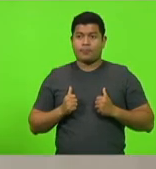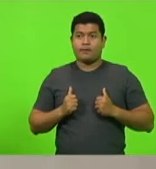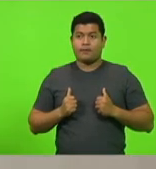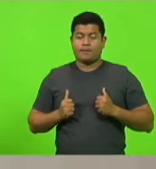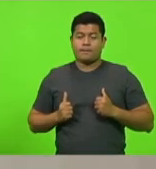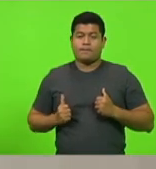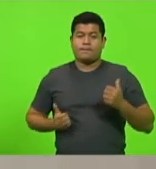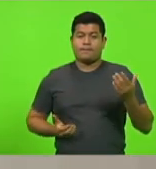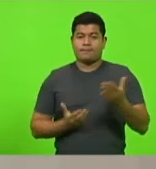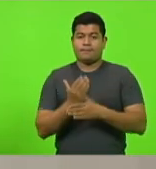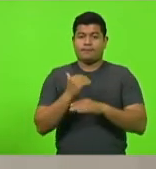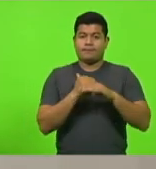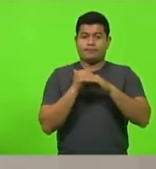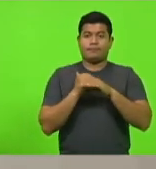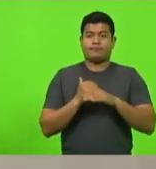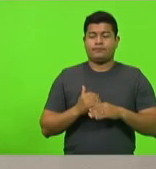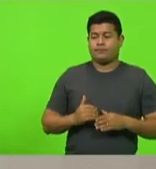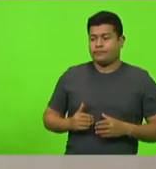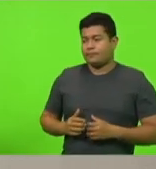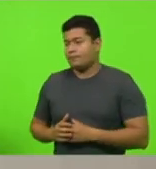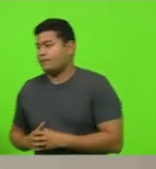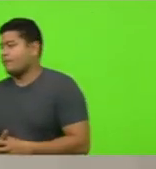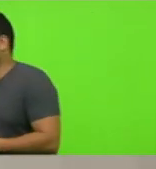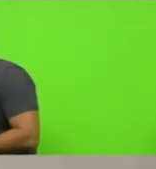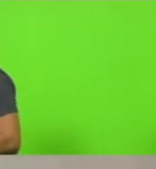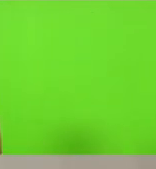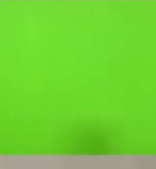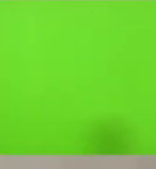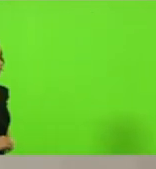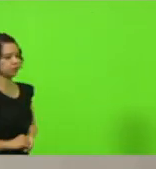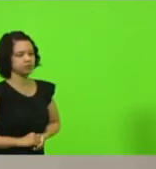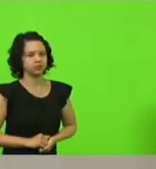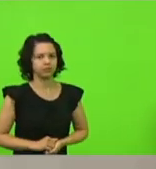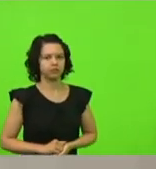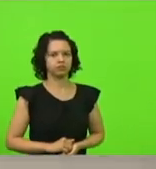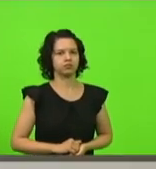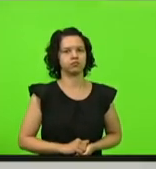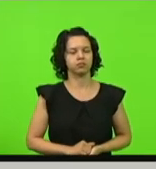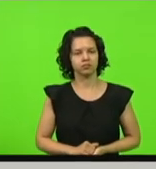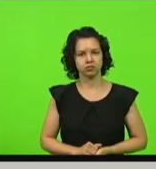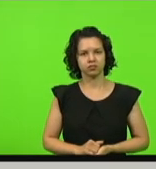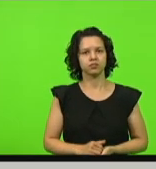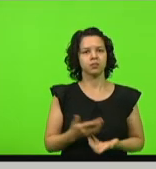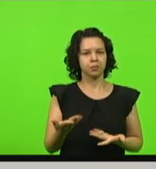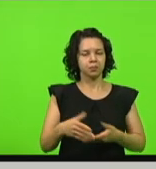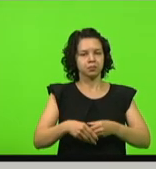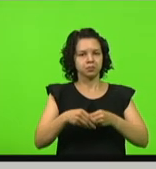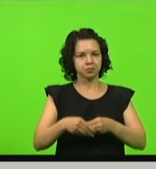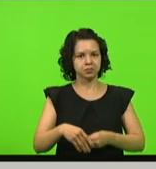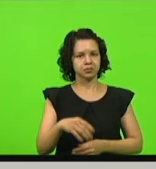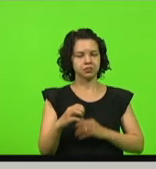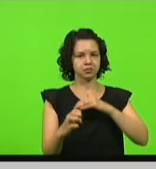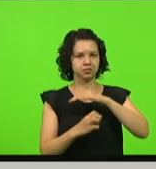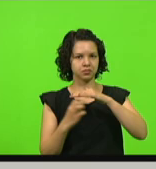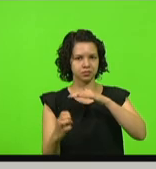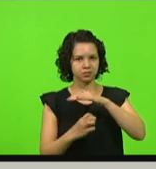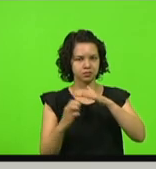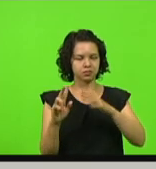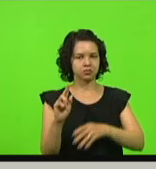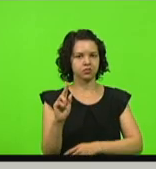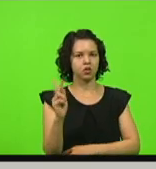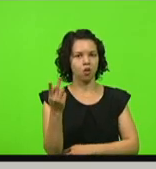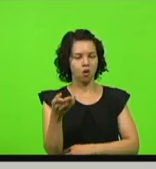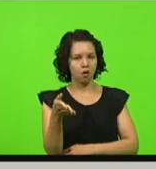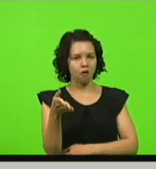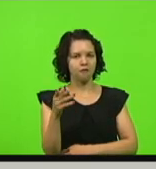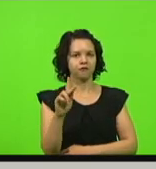encontram. Aprovado por unanimidade. Moção 1109, autor deputado Mauro de Nadal, cumprimentando a empresa Hotel Figueiras pelo resultado obtido